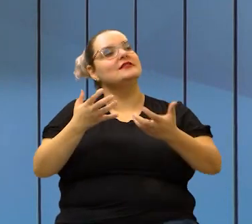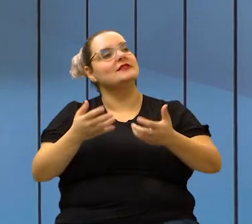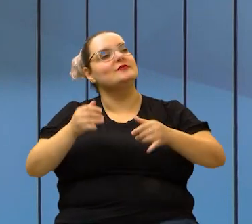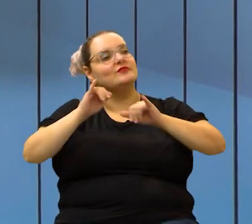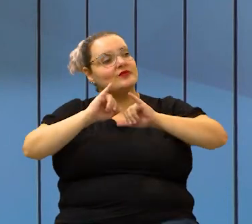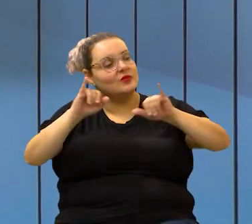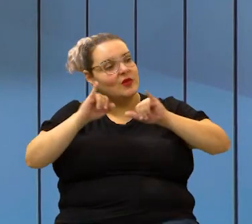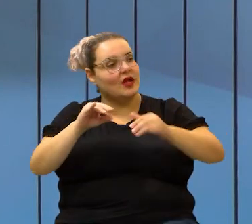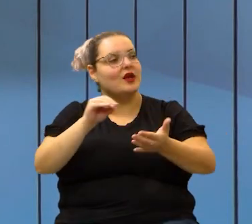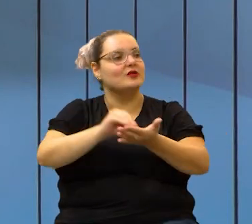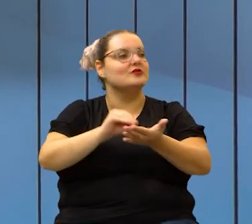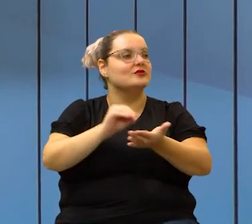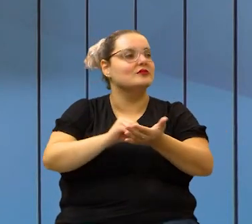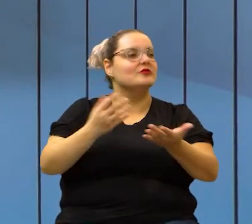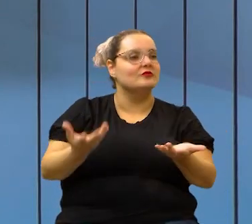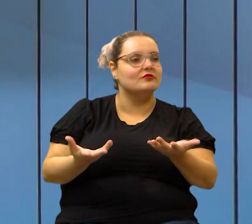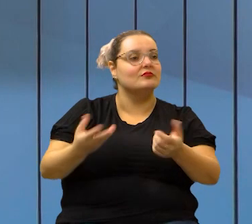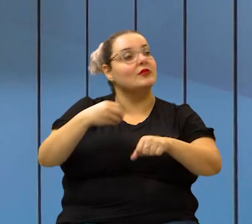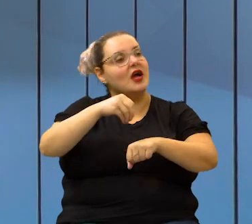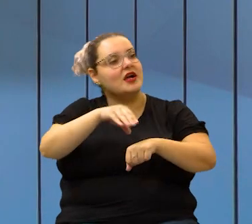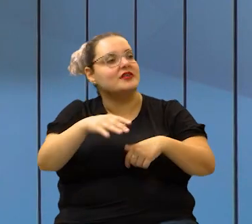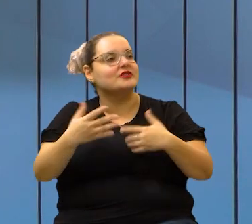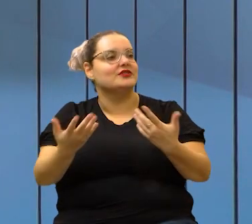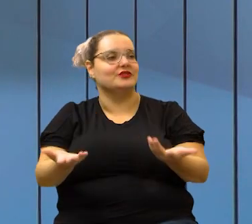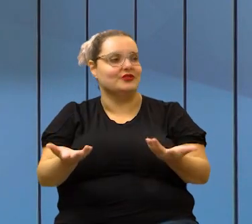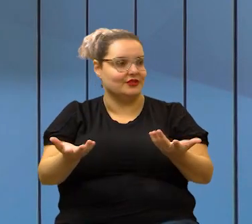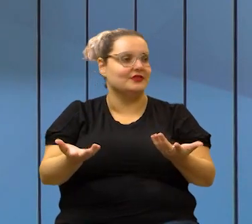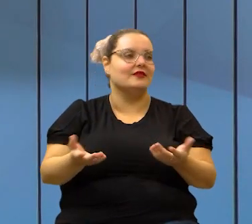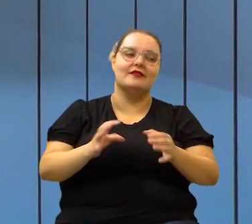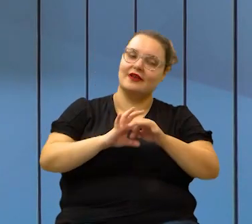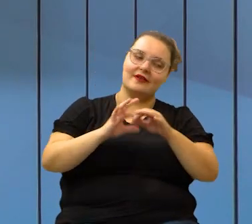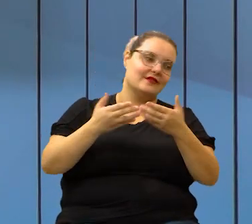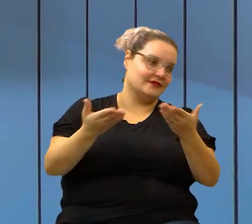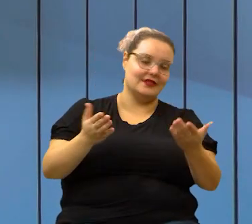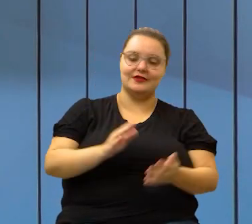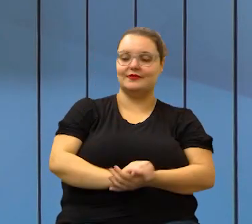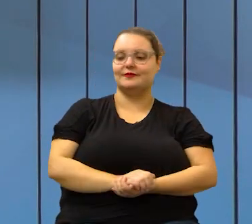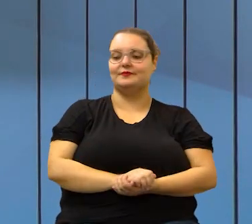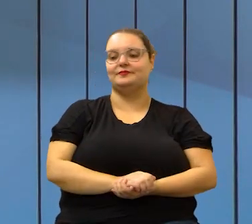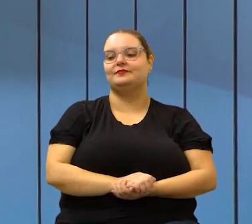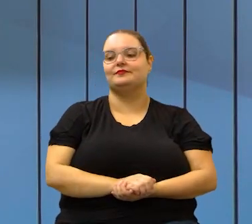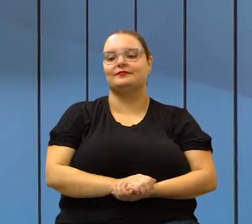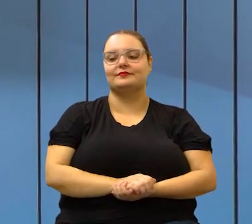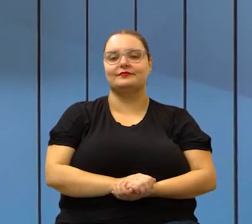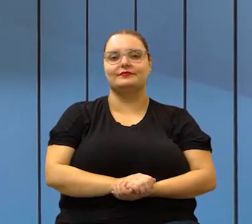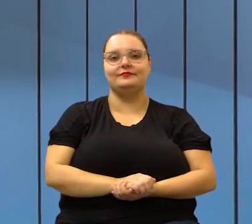quiser deixar mais algum último recado, alguma última dica, fica à vontade.